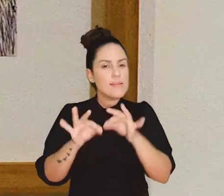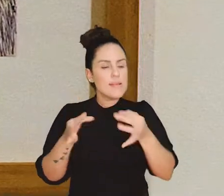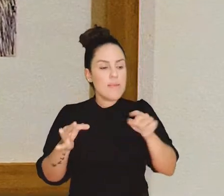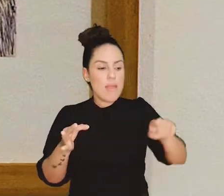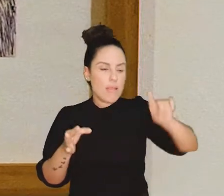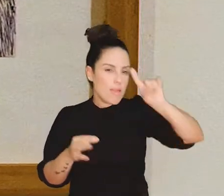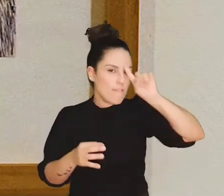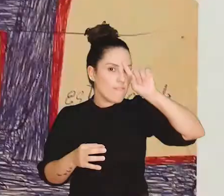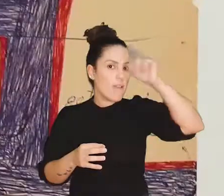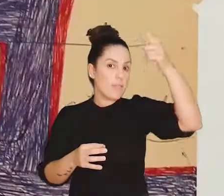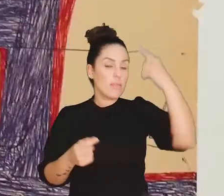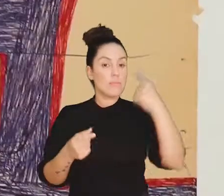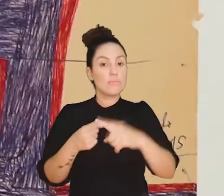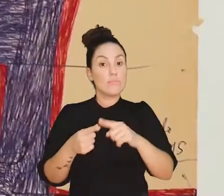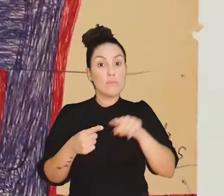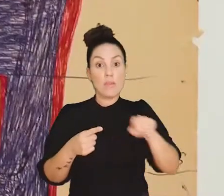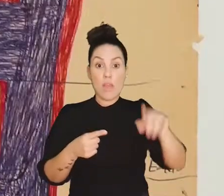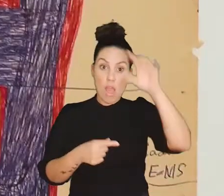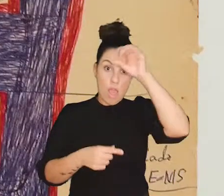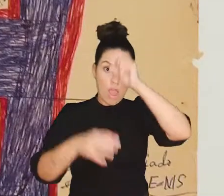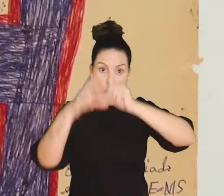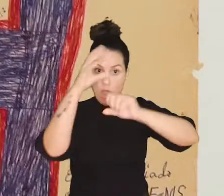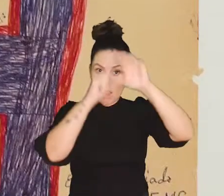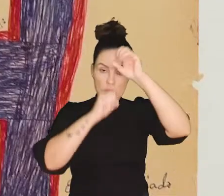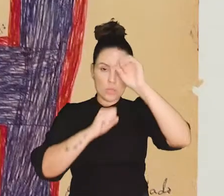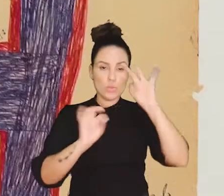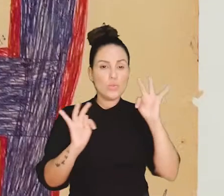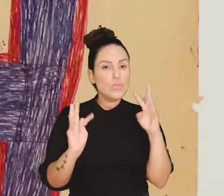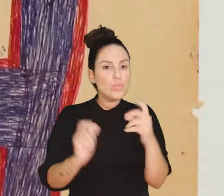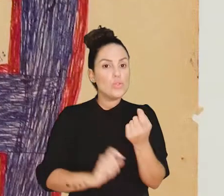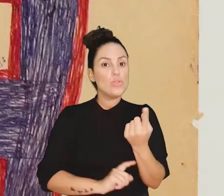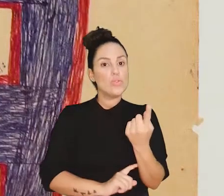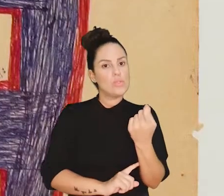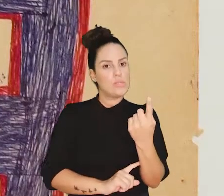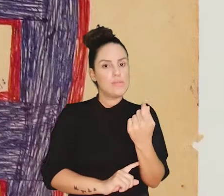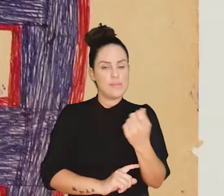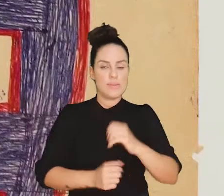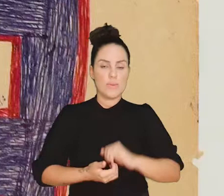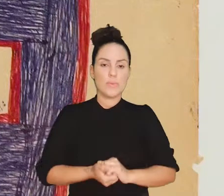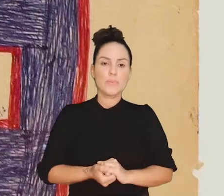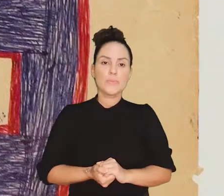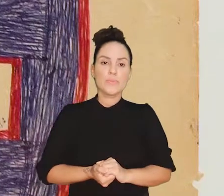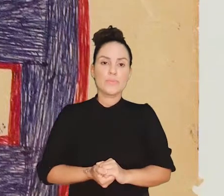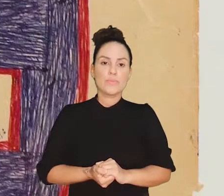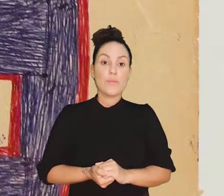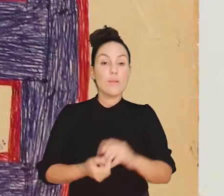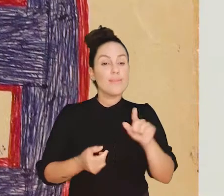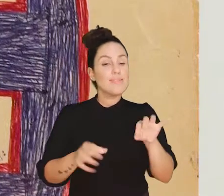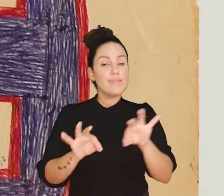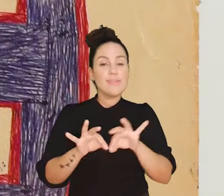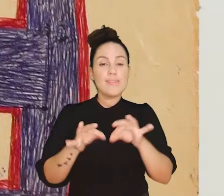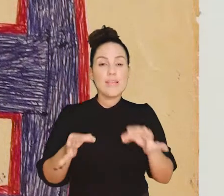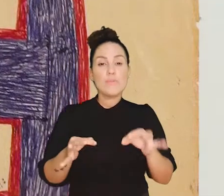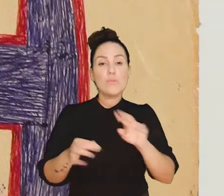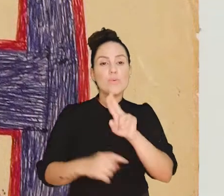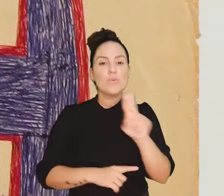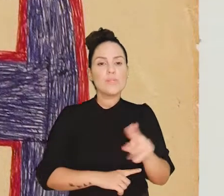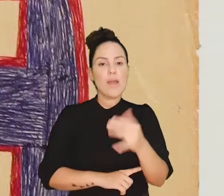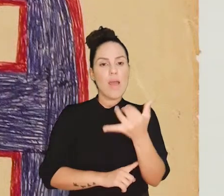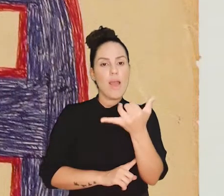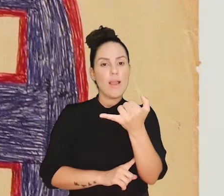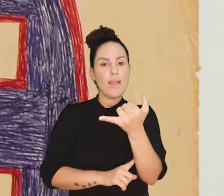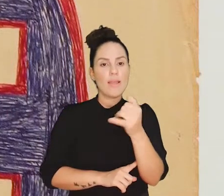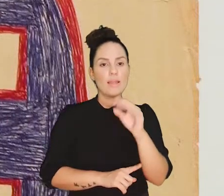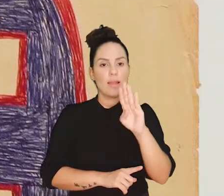que ele inventa, né, seu próprio linguajar, ele é um autodidata pleno. Veja que com a simplicidade de uma caneta Bic,